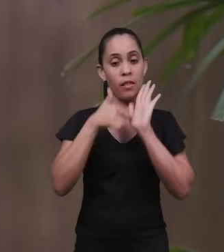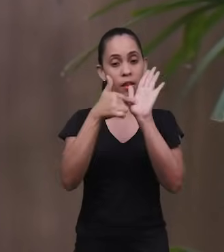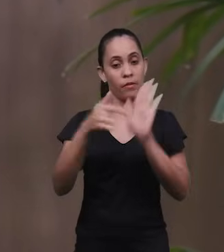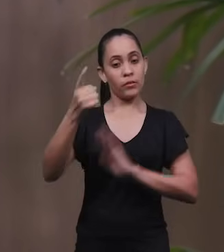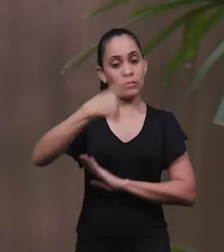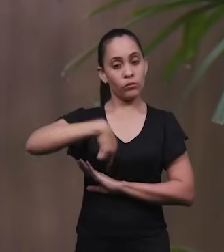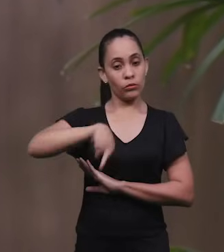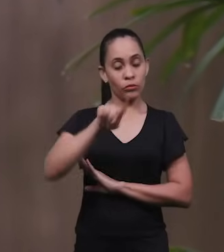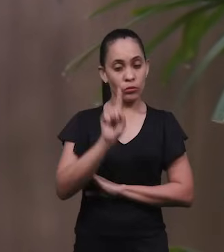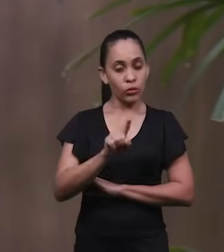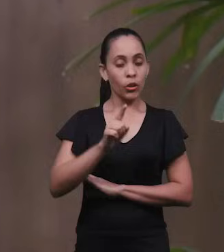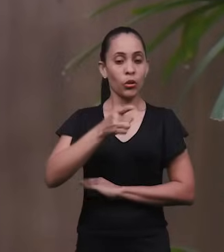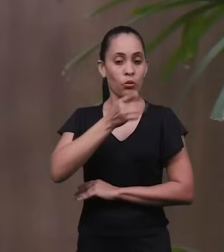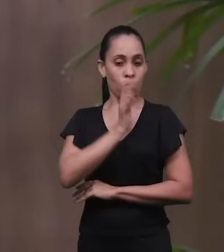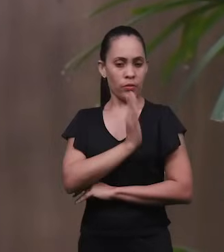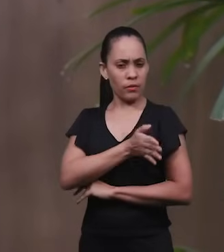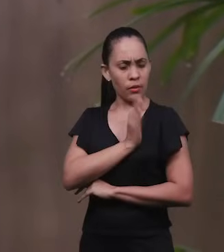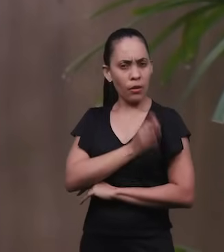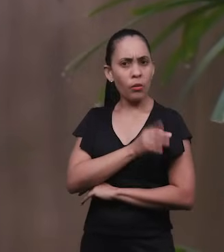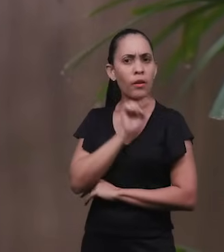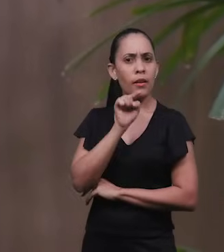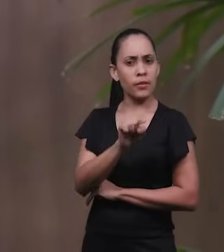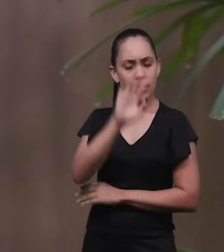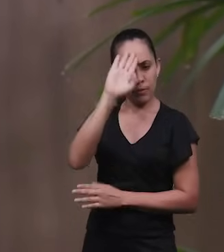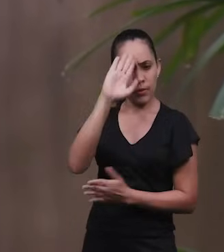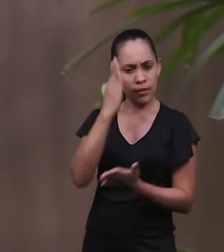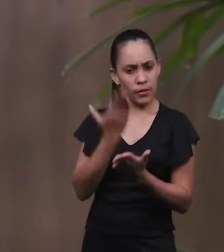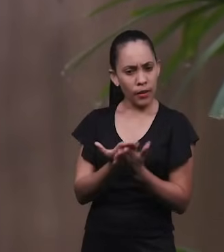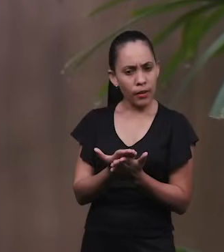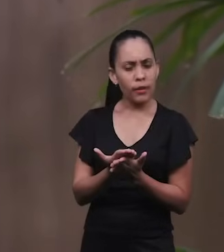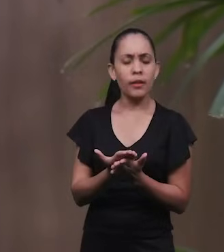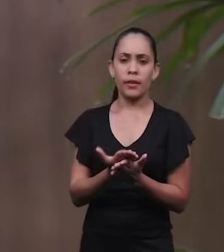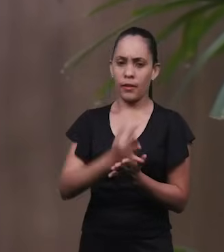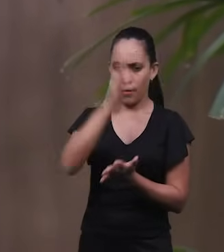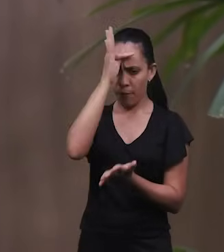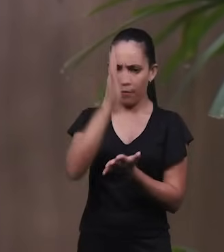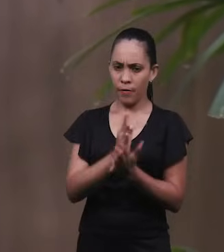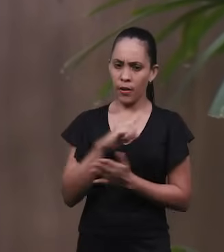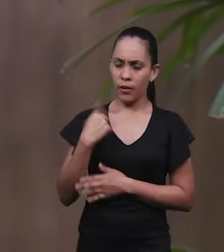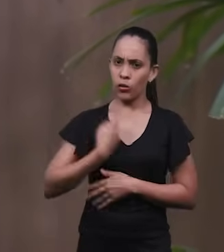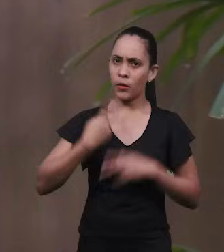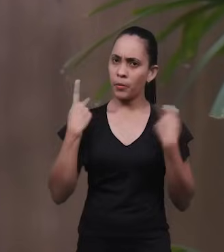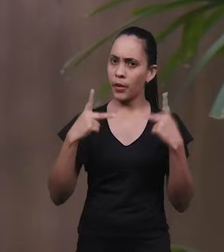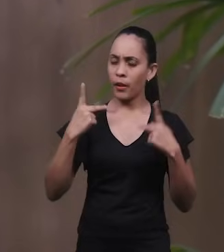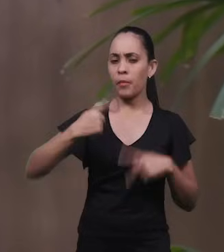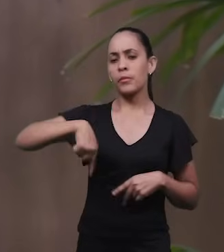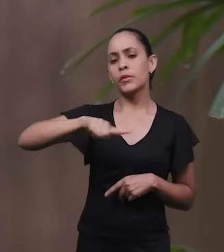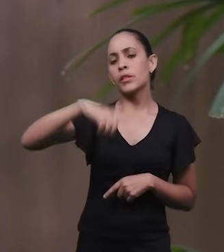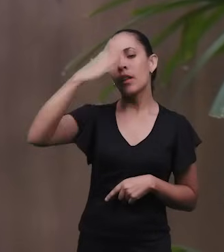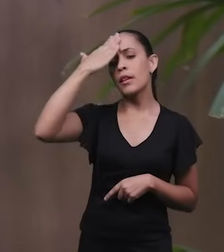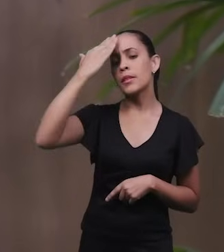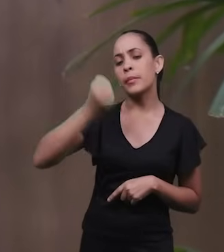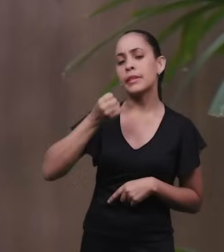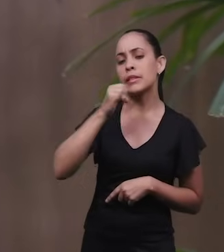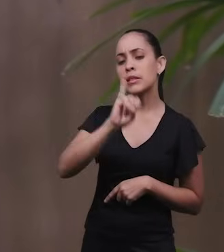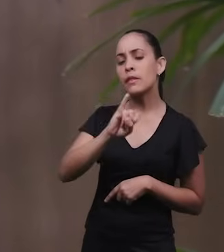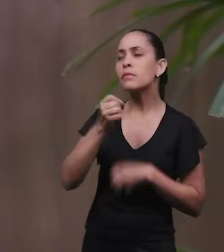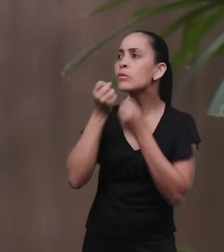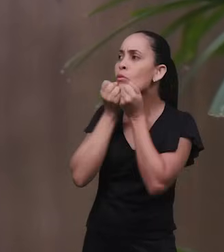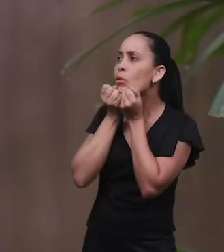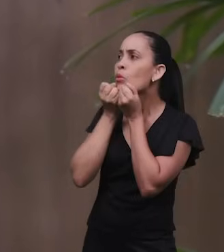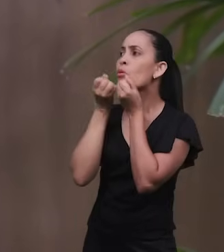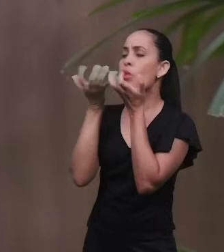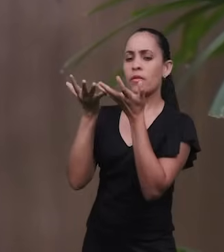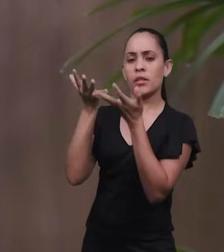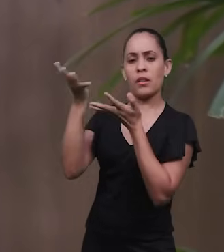palavra está junto de ti, na tua boca e no teu coração, esta é a palavra da fé que pregamos, a saber, se com a